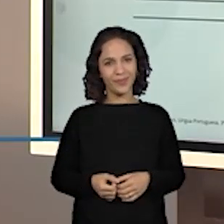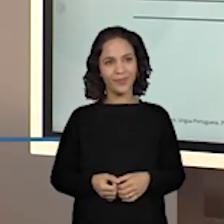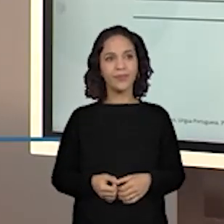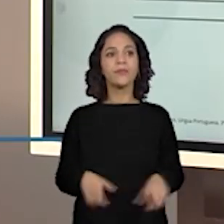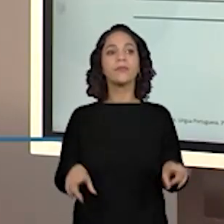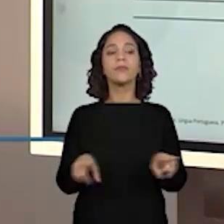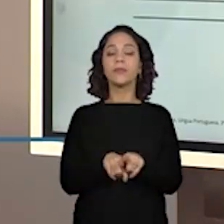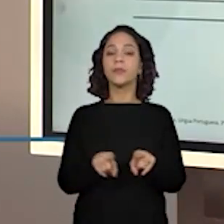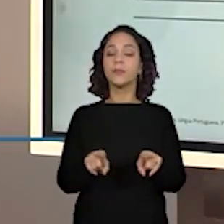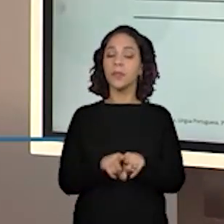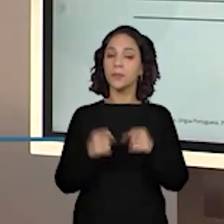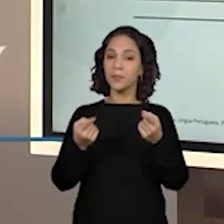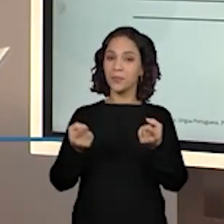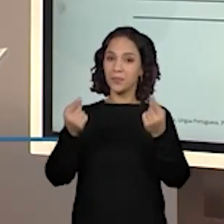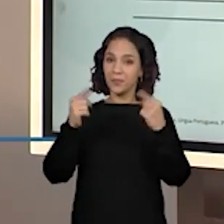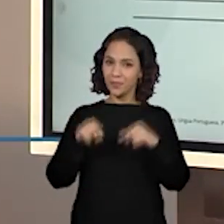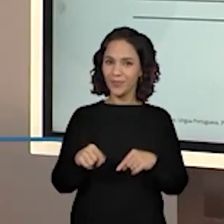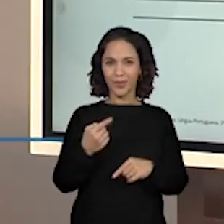Por fim,